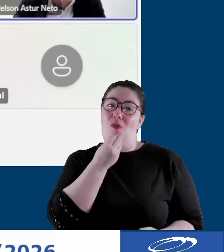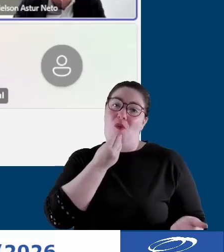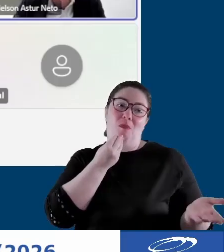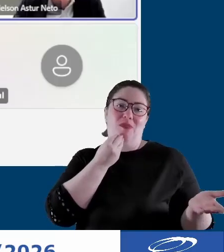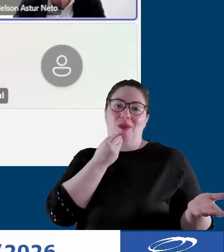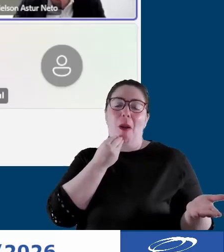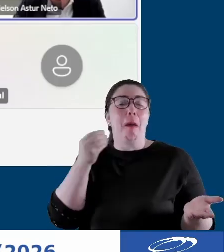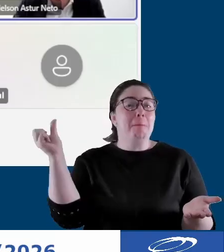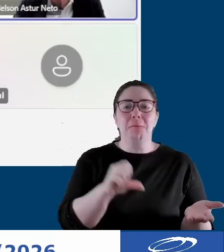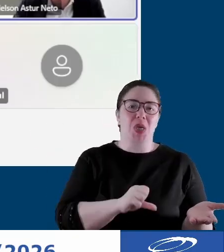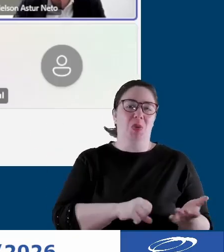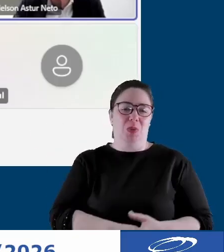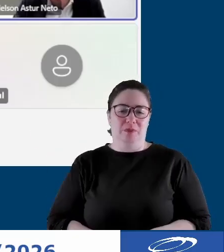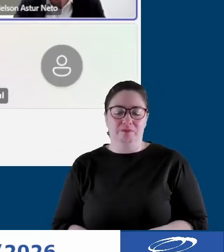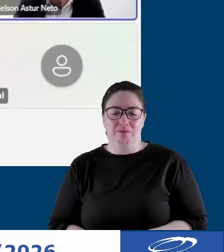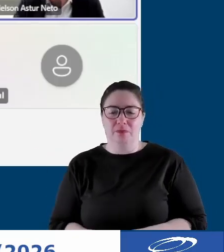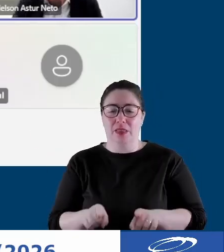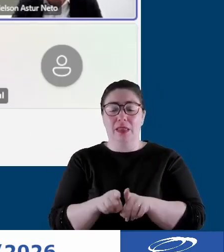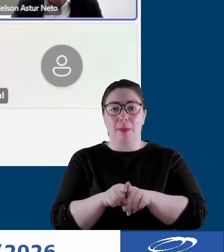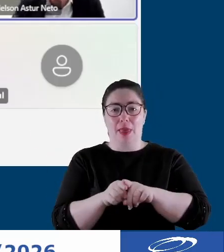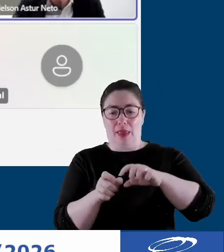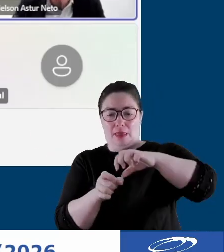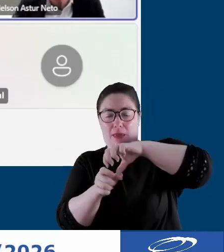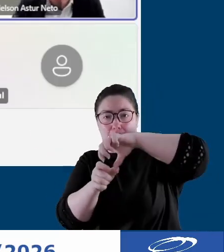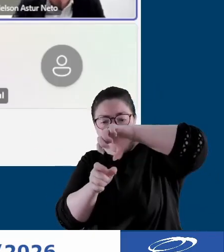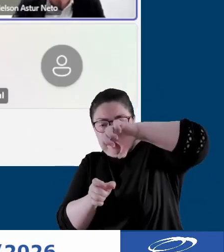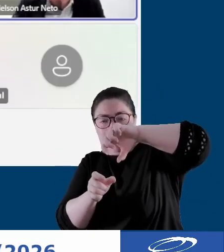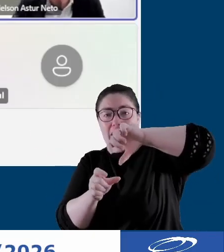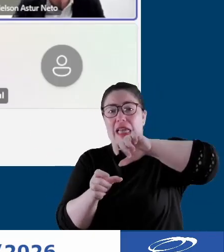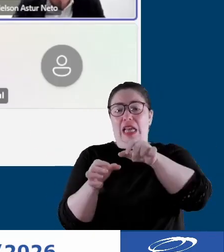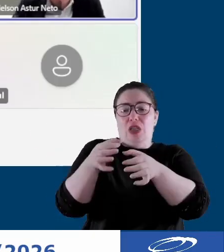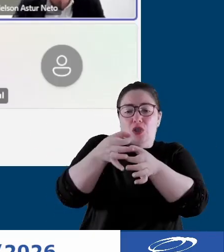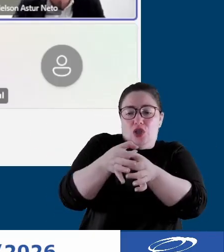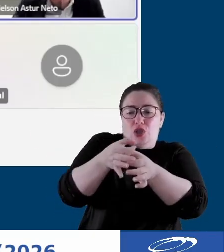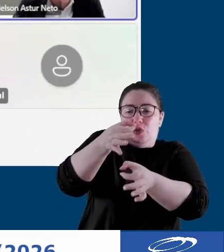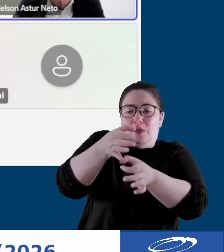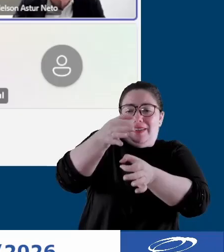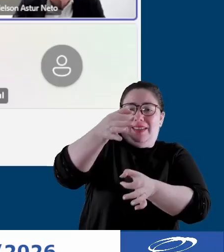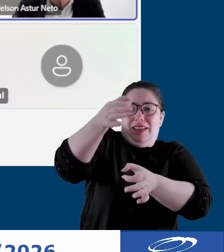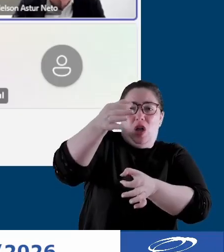vértebra também é um fator de risco, isso a gente consegue medir na ressonância magnética,